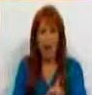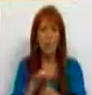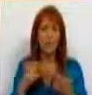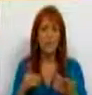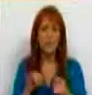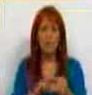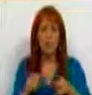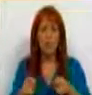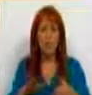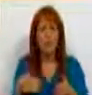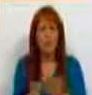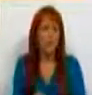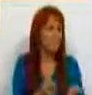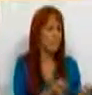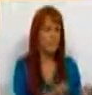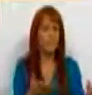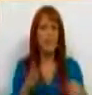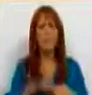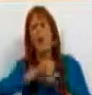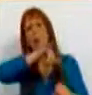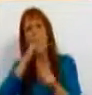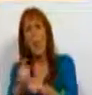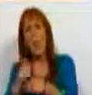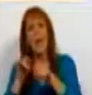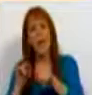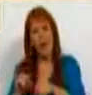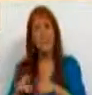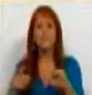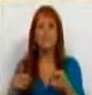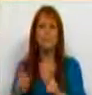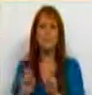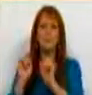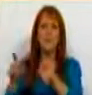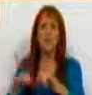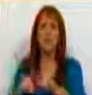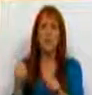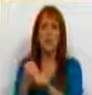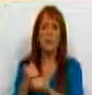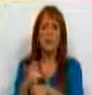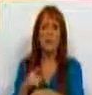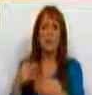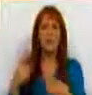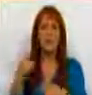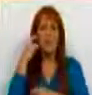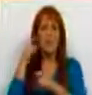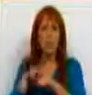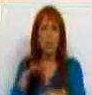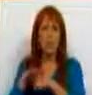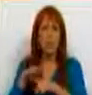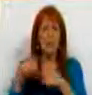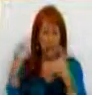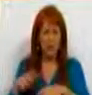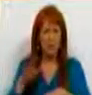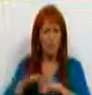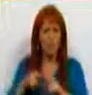a concessão que foi atribuída. Quanto à outra, essa foi mandado parar os trabalhos, tendo em conta o impacto que tinha